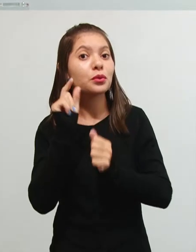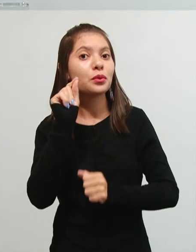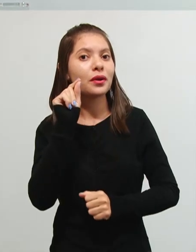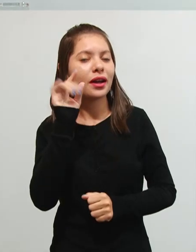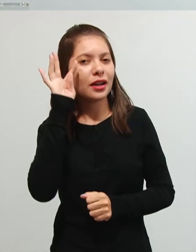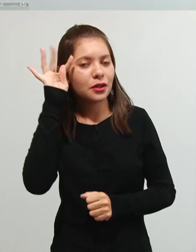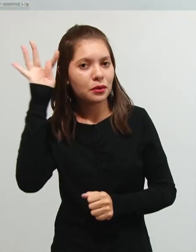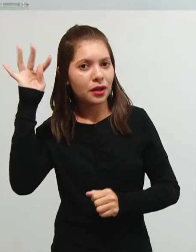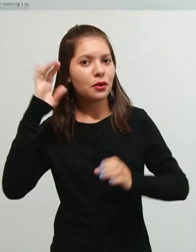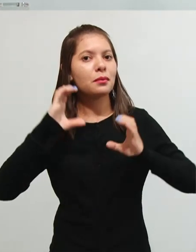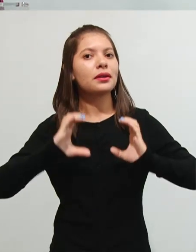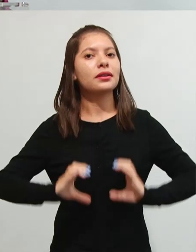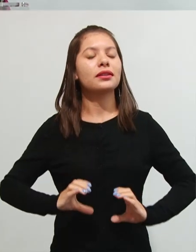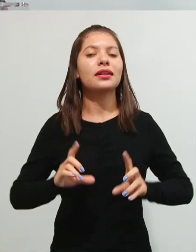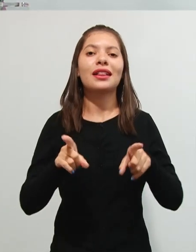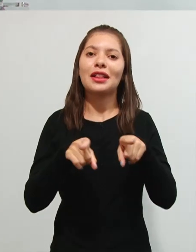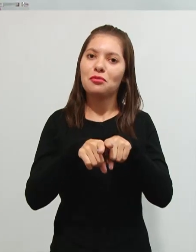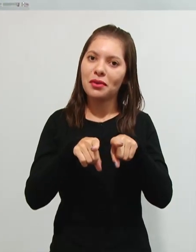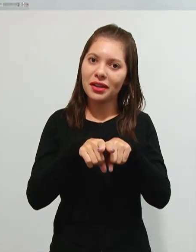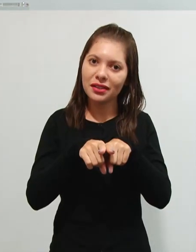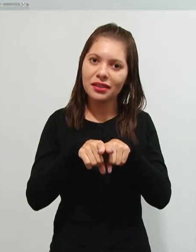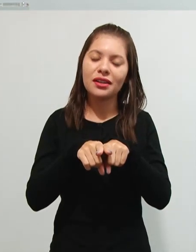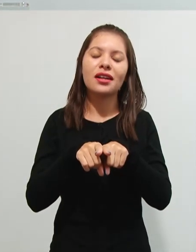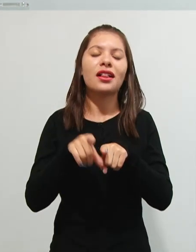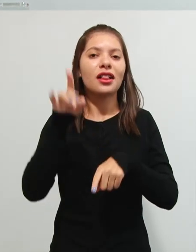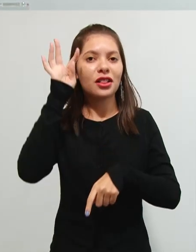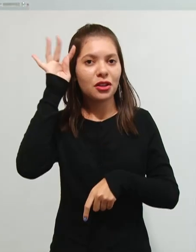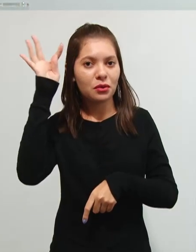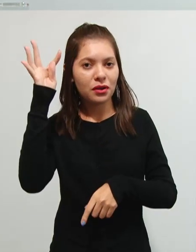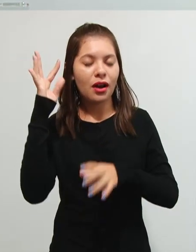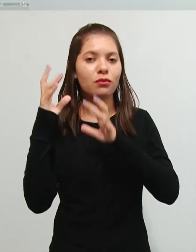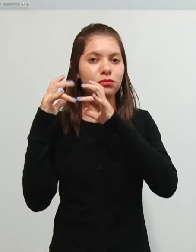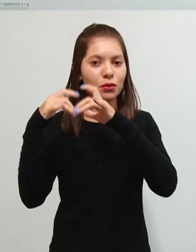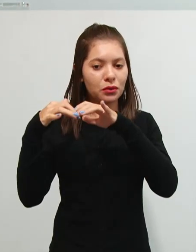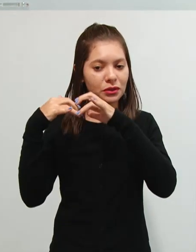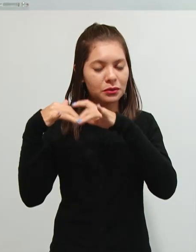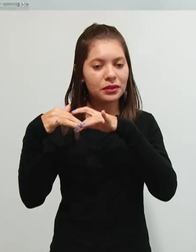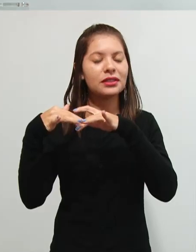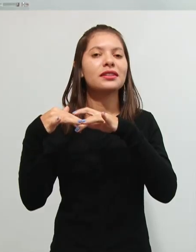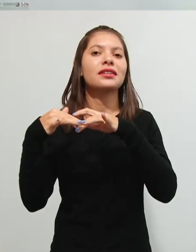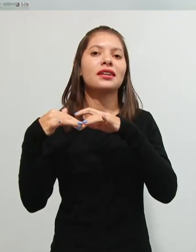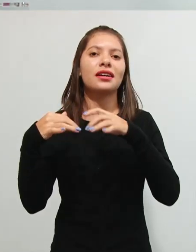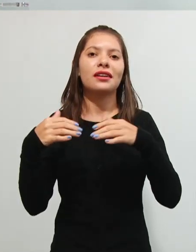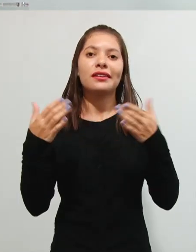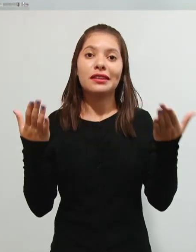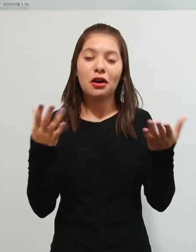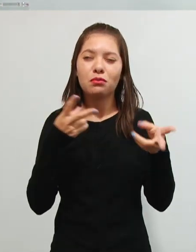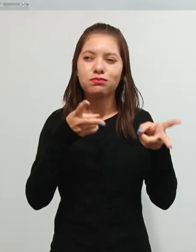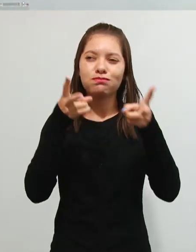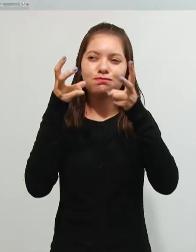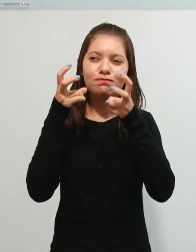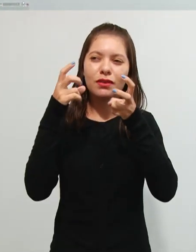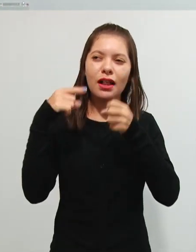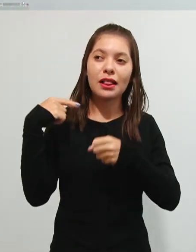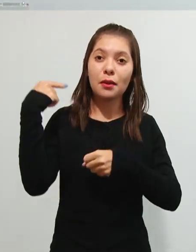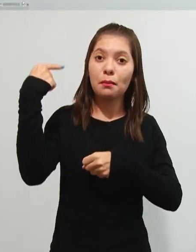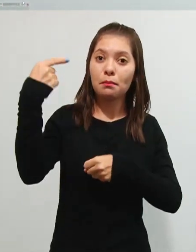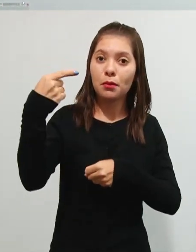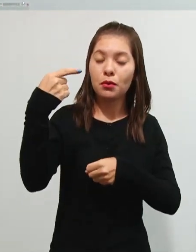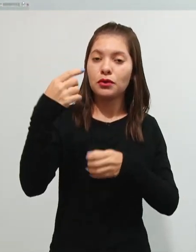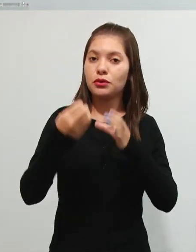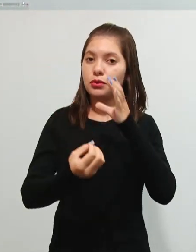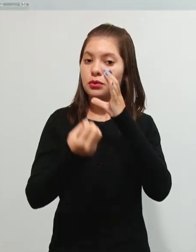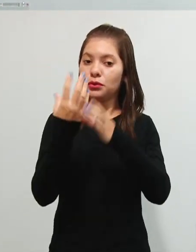teorias comportamentalistas e também das teorias cognitivistas. Então, logo, a gente observa que ela veio depois, ela